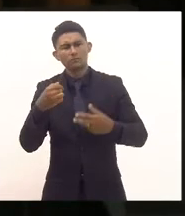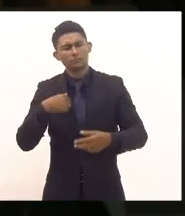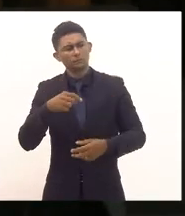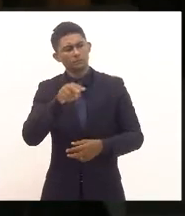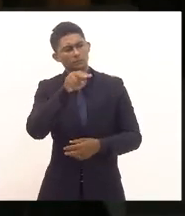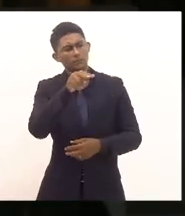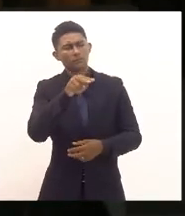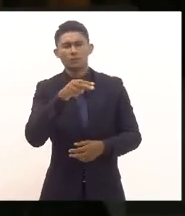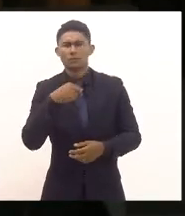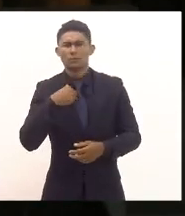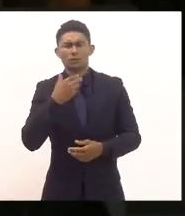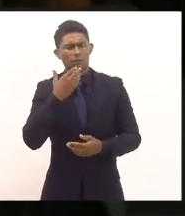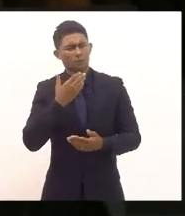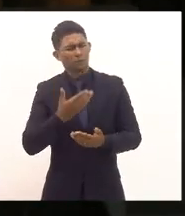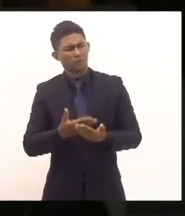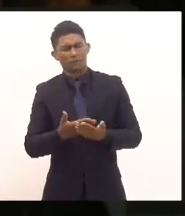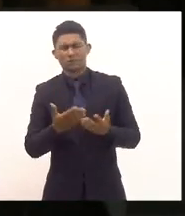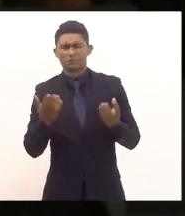surpreendi